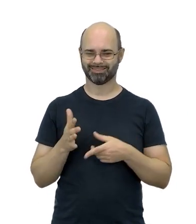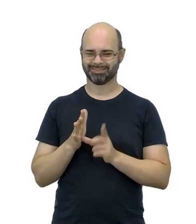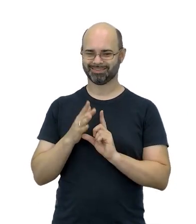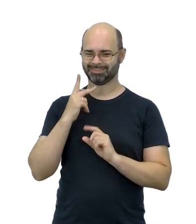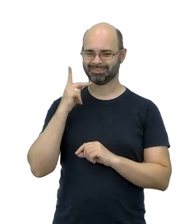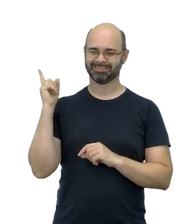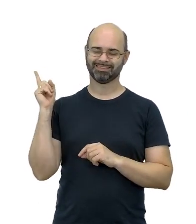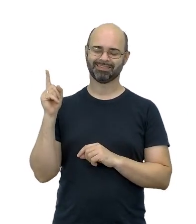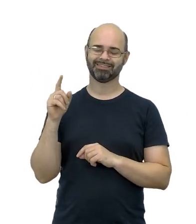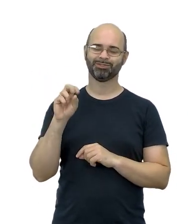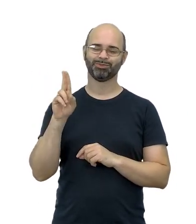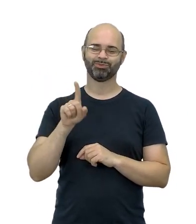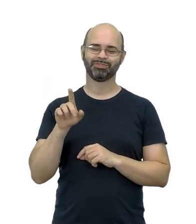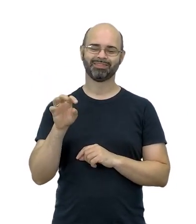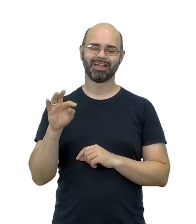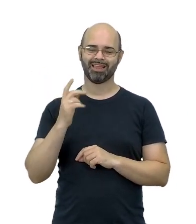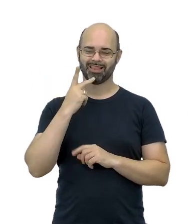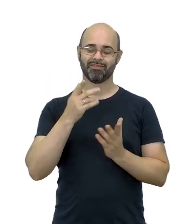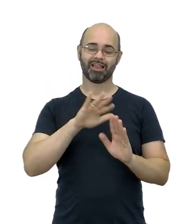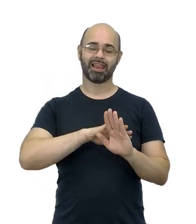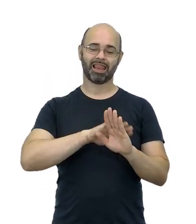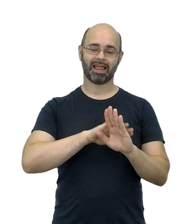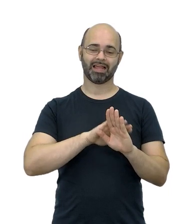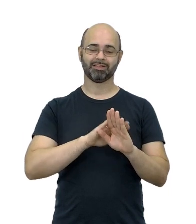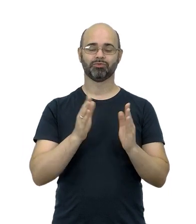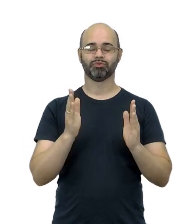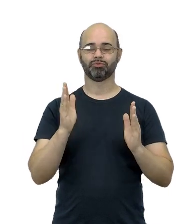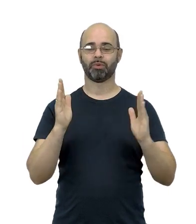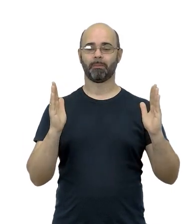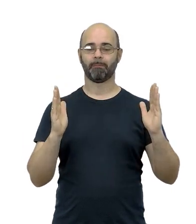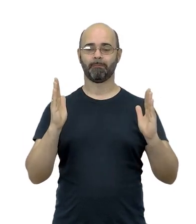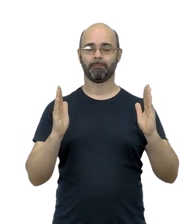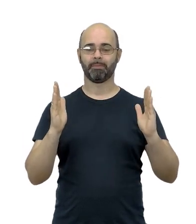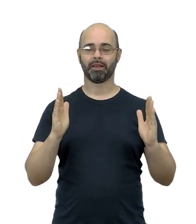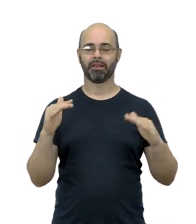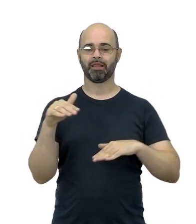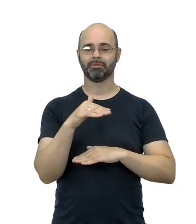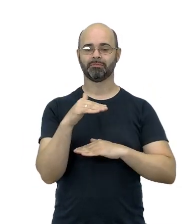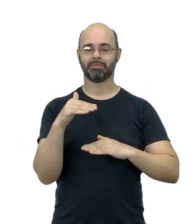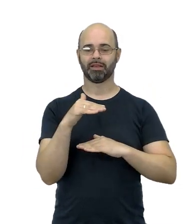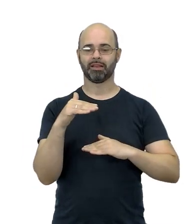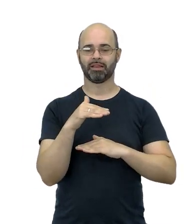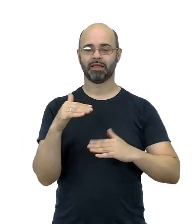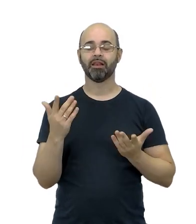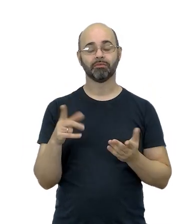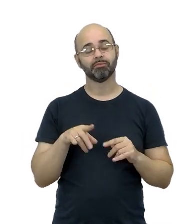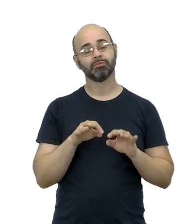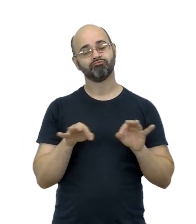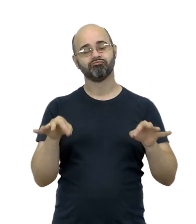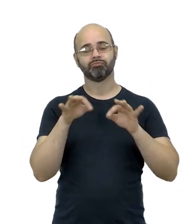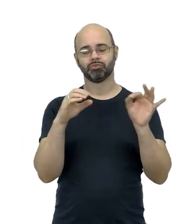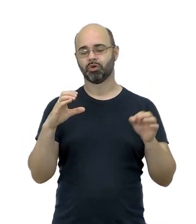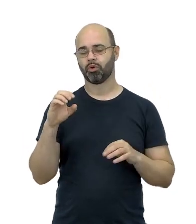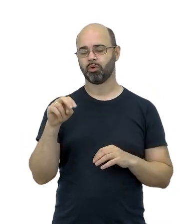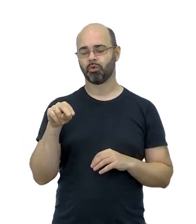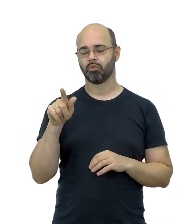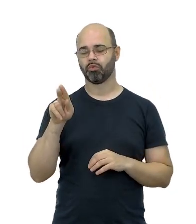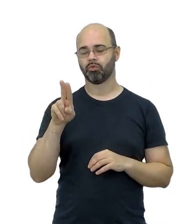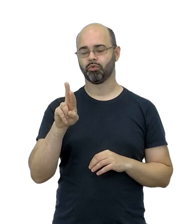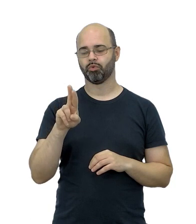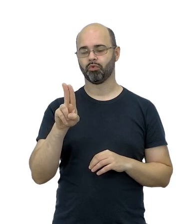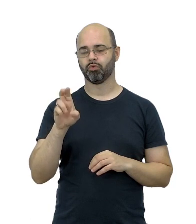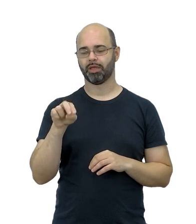atrás na figura, a questão dos lados paralelos, que possuem a mesma medida, né? Portanto, eles são congruentes. E aí, com a criança